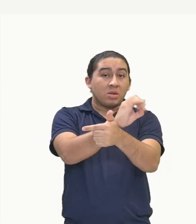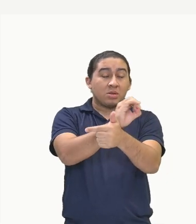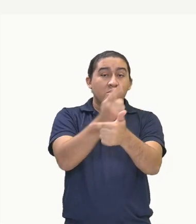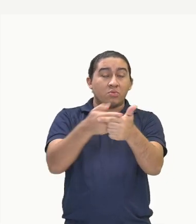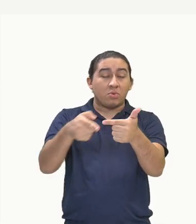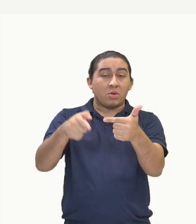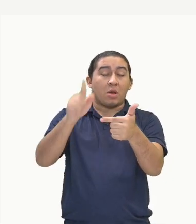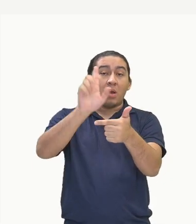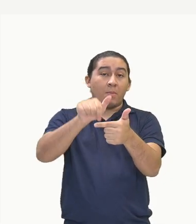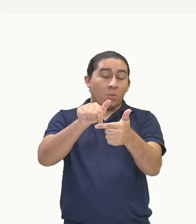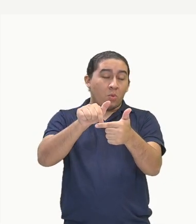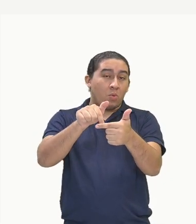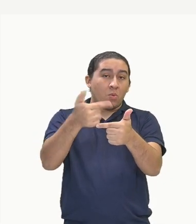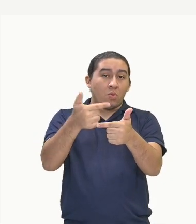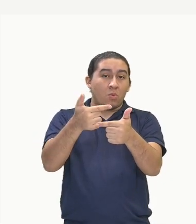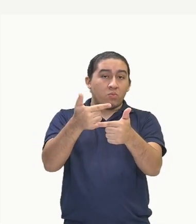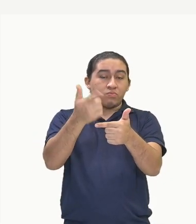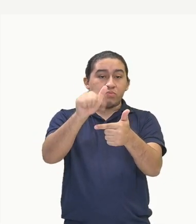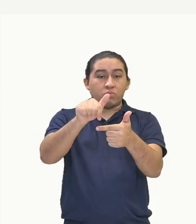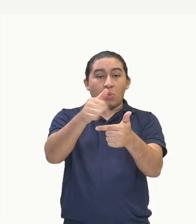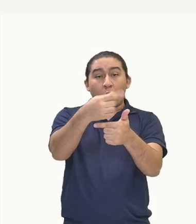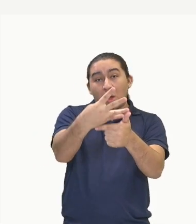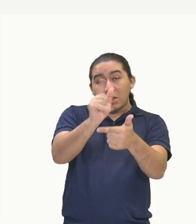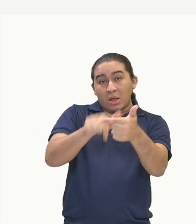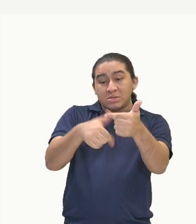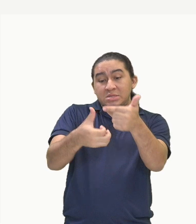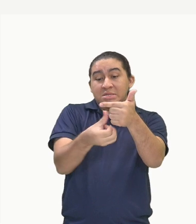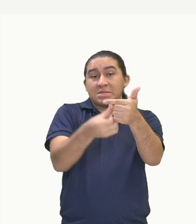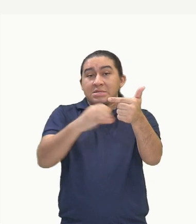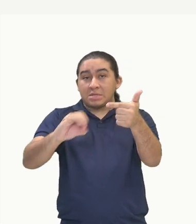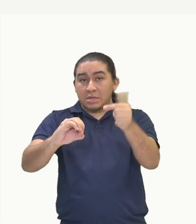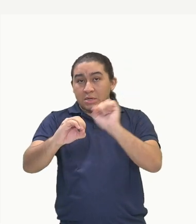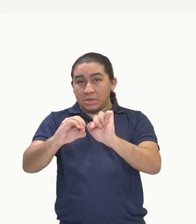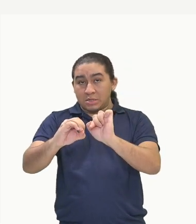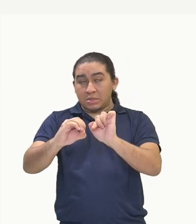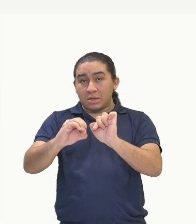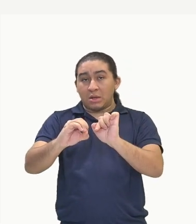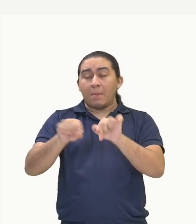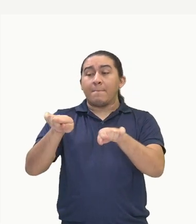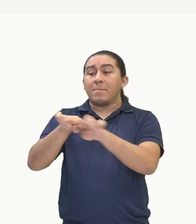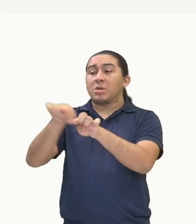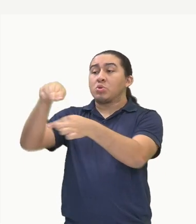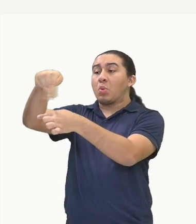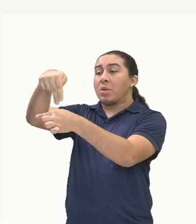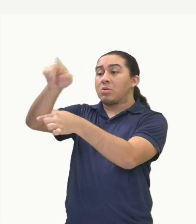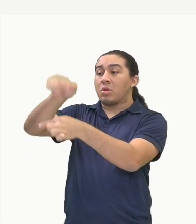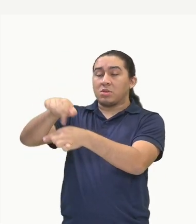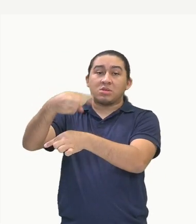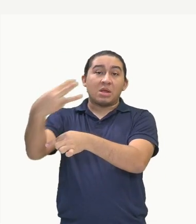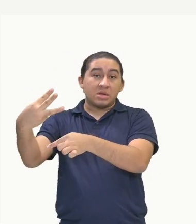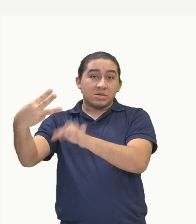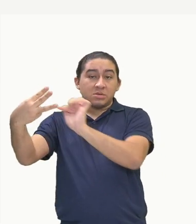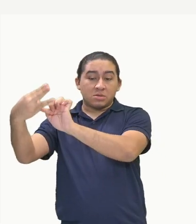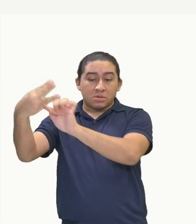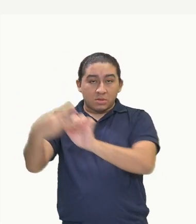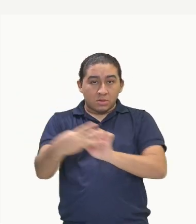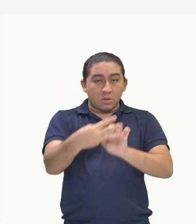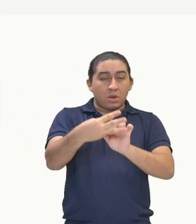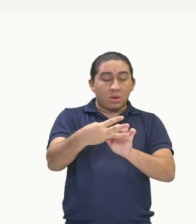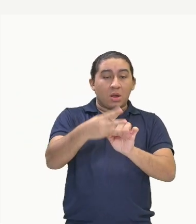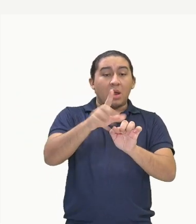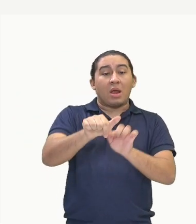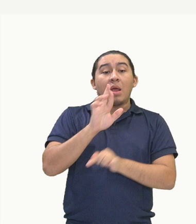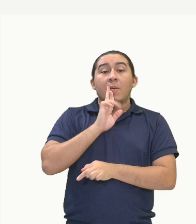60. 60 vezes o numerador, 60 vezes 3, isso vai ser igual a 180.